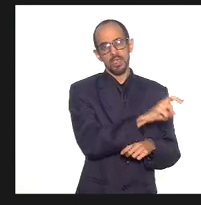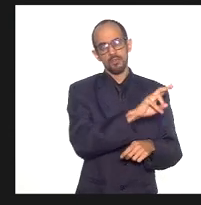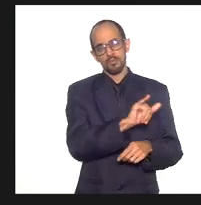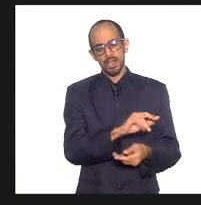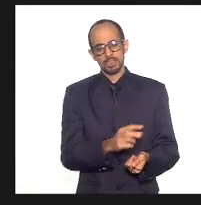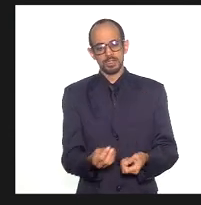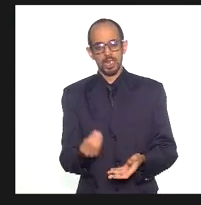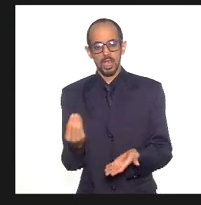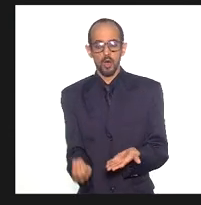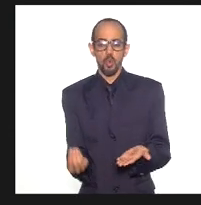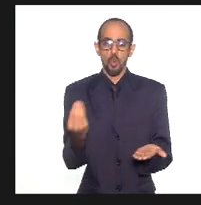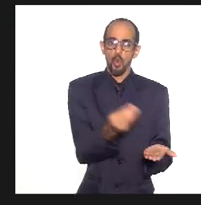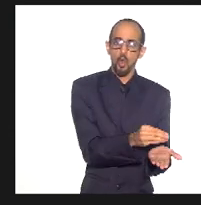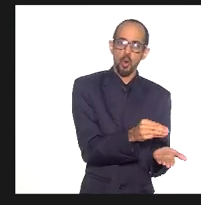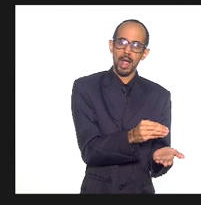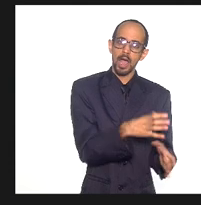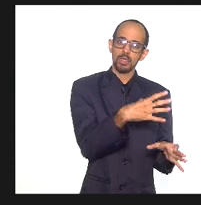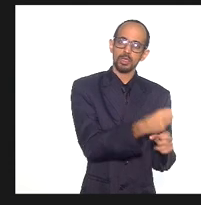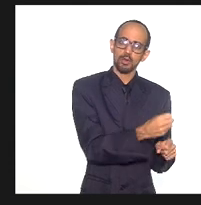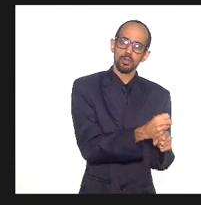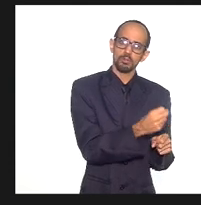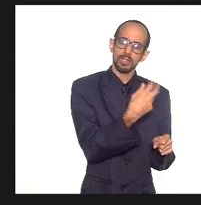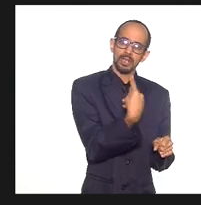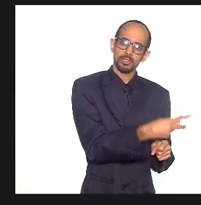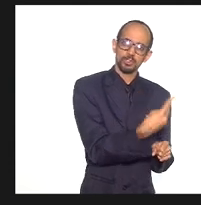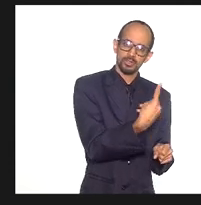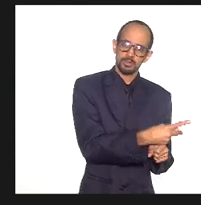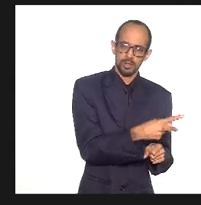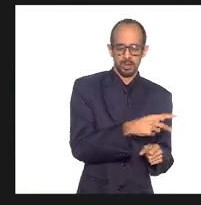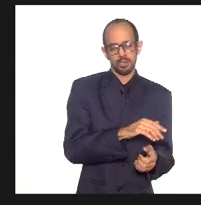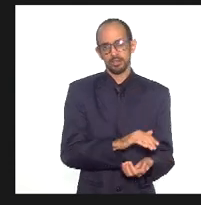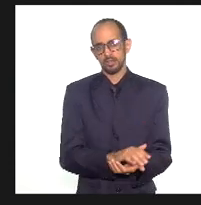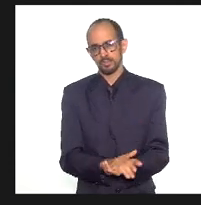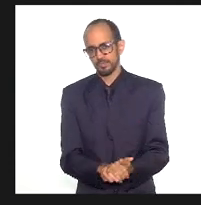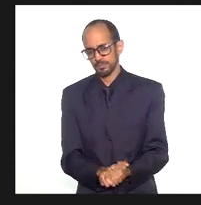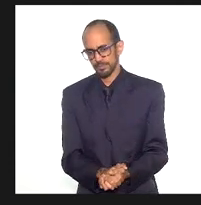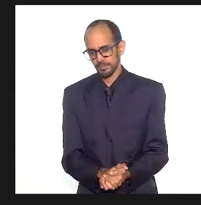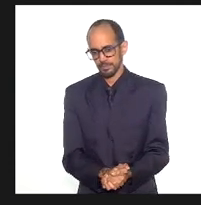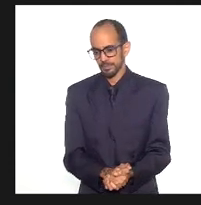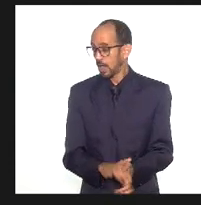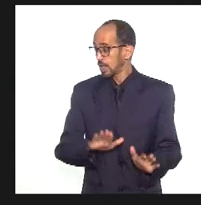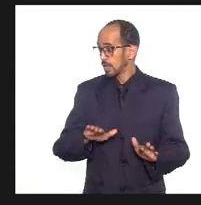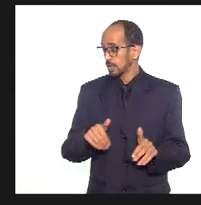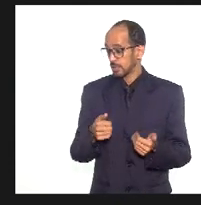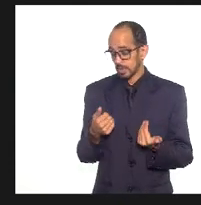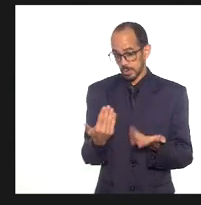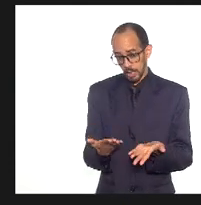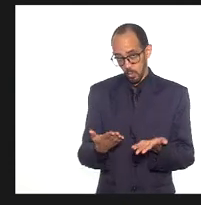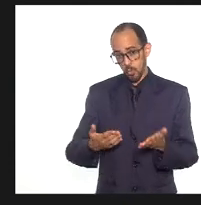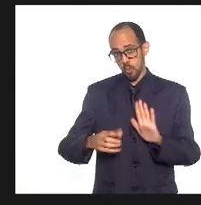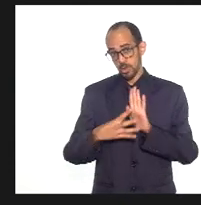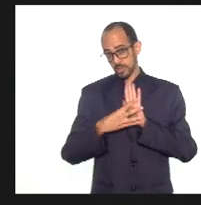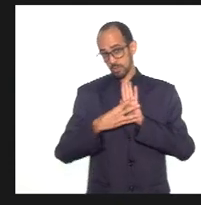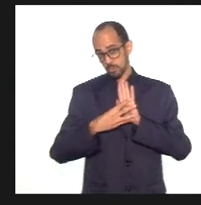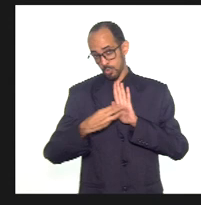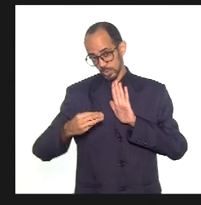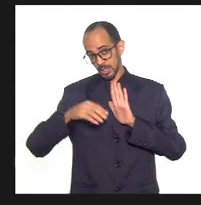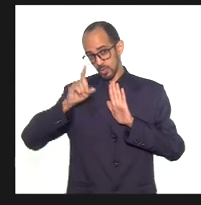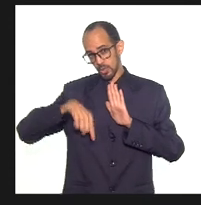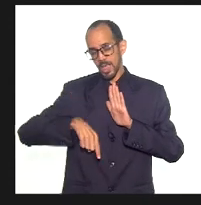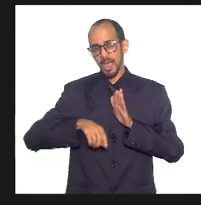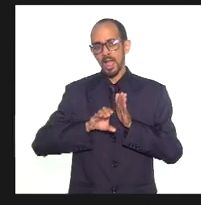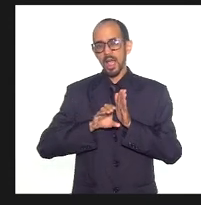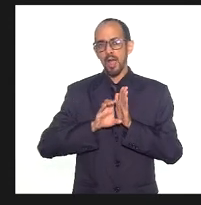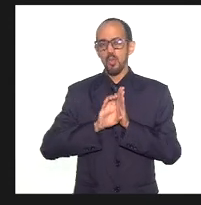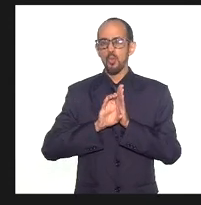são atribuídos esses gastos alocados e descarregados para o campo B. Então, esquematicamente, esse é o conceito e a lógica